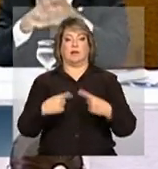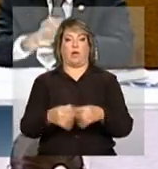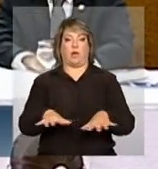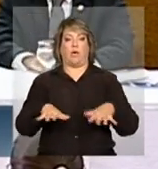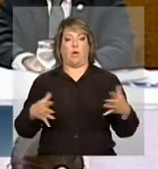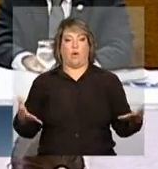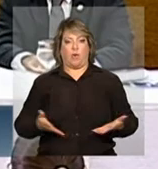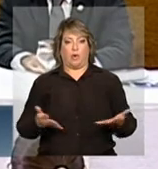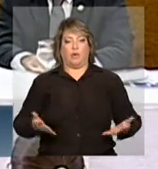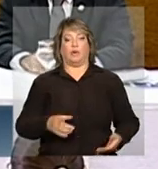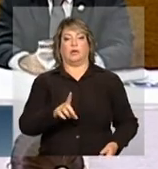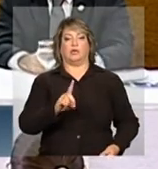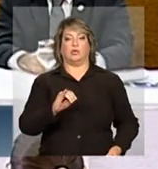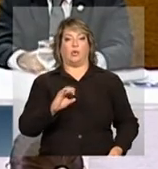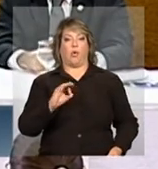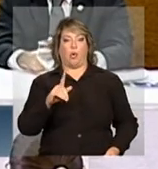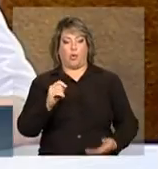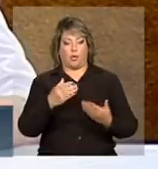Paulo,